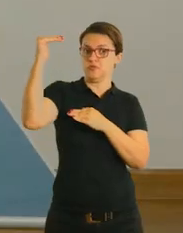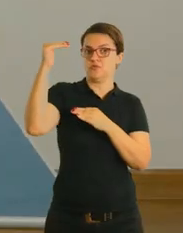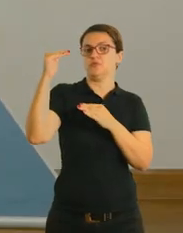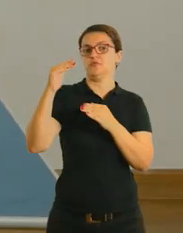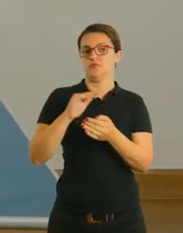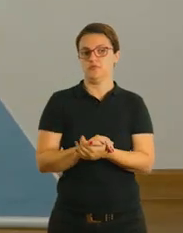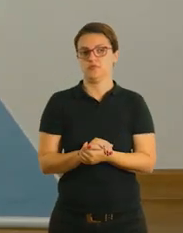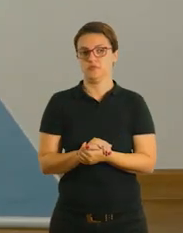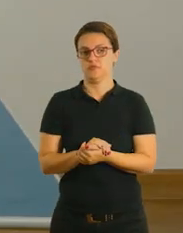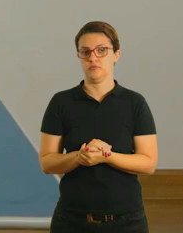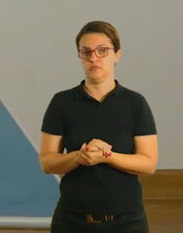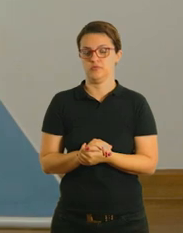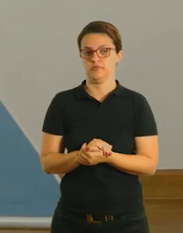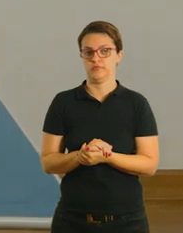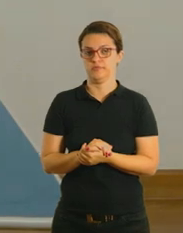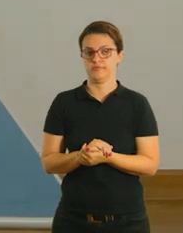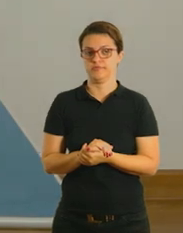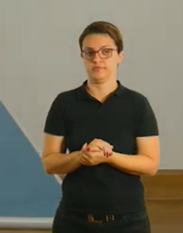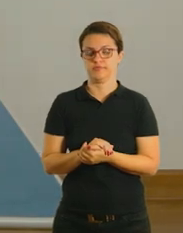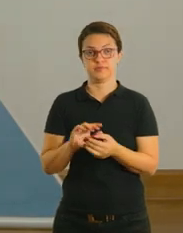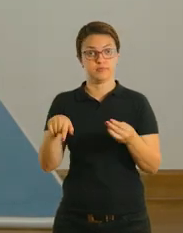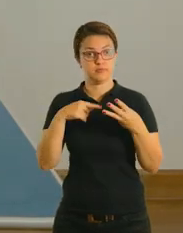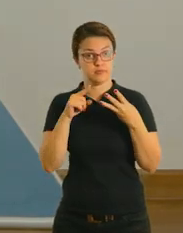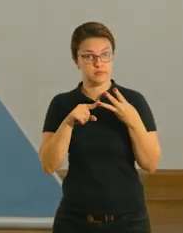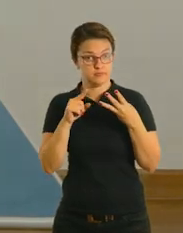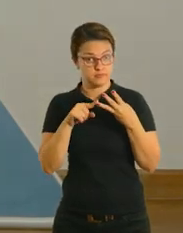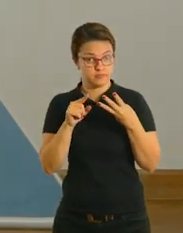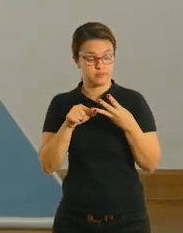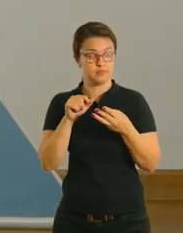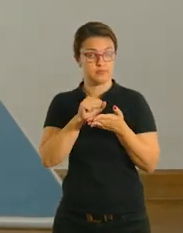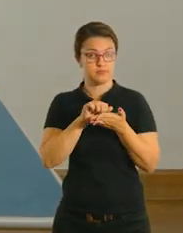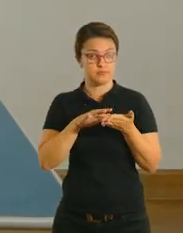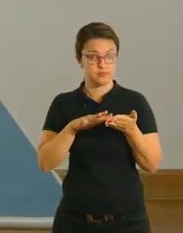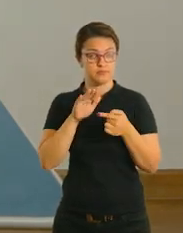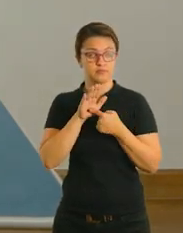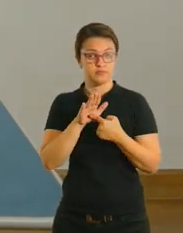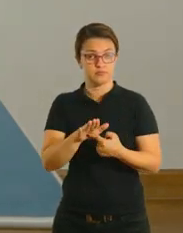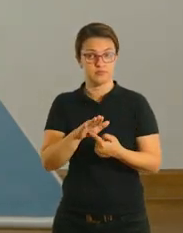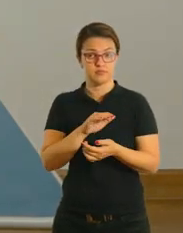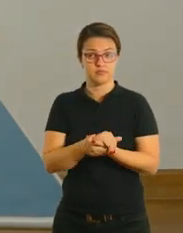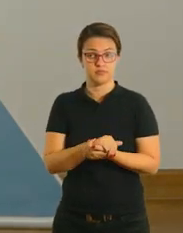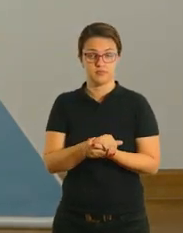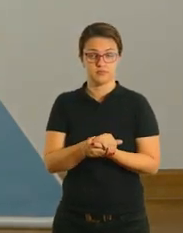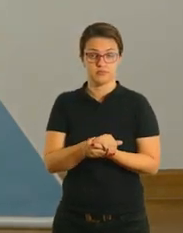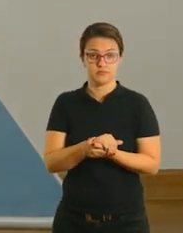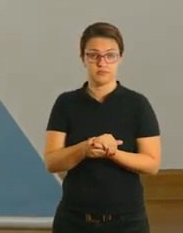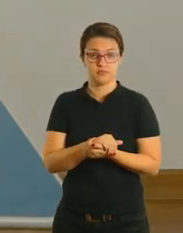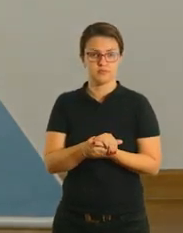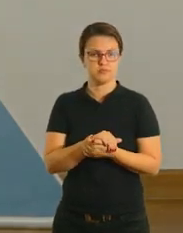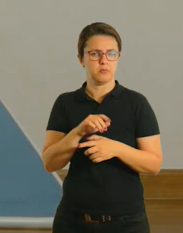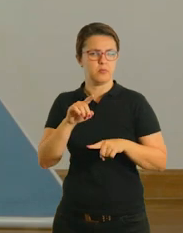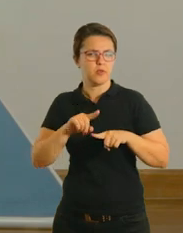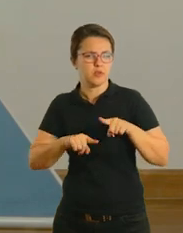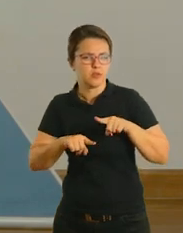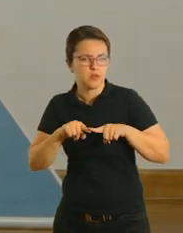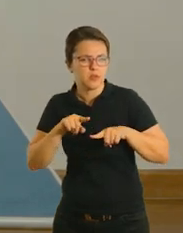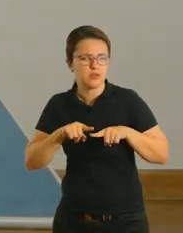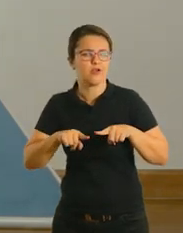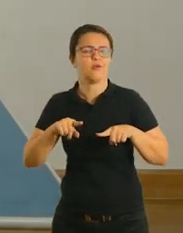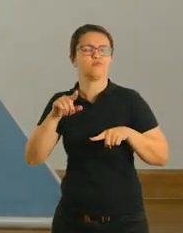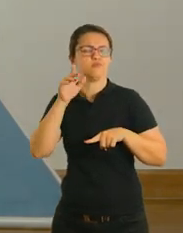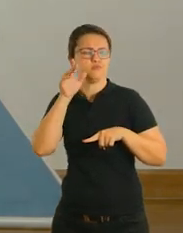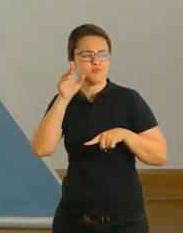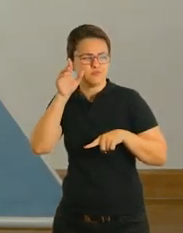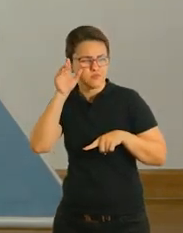adulto. O terceiro que eu vou apresentar para vocês é um material bem